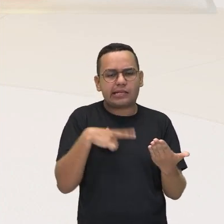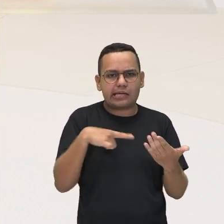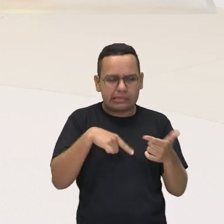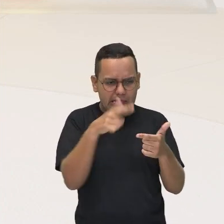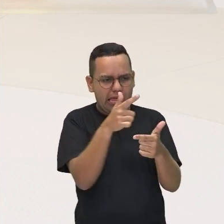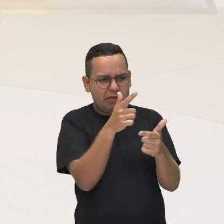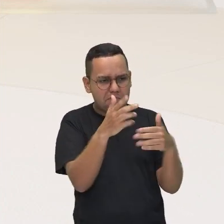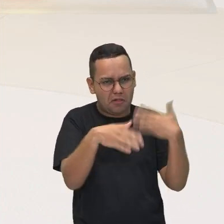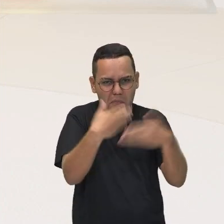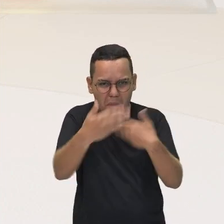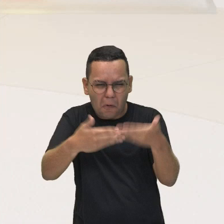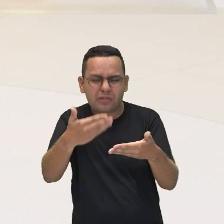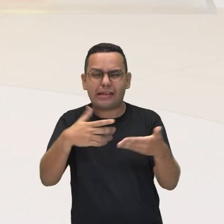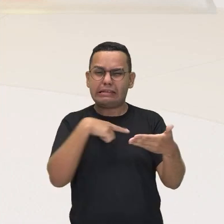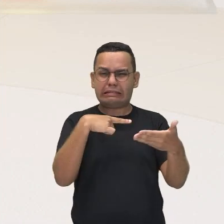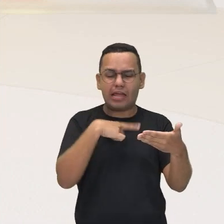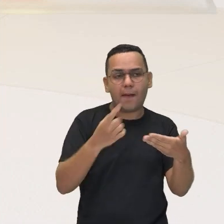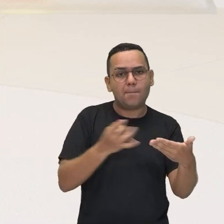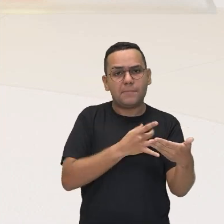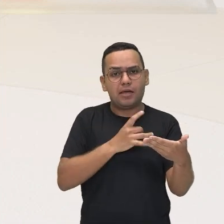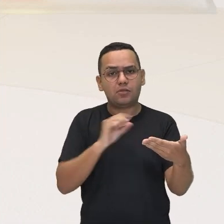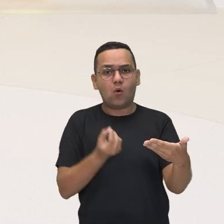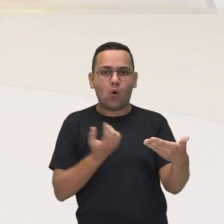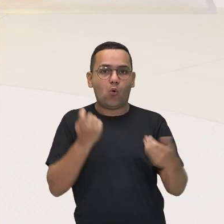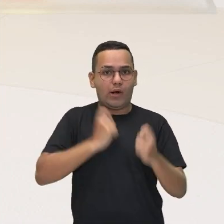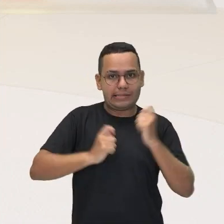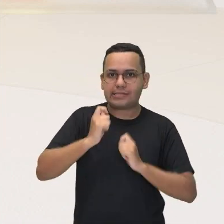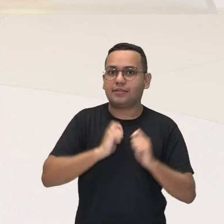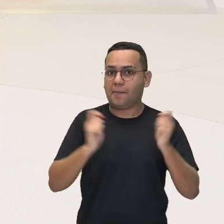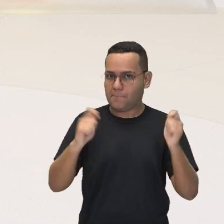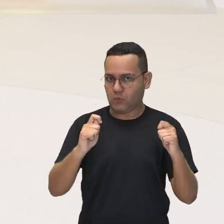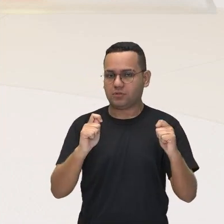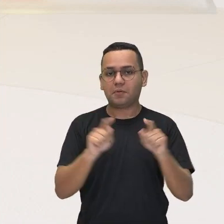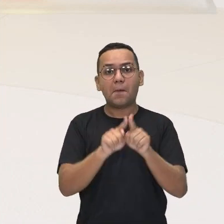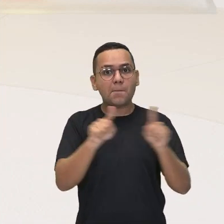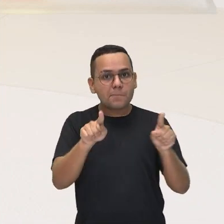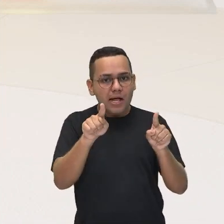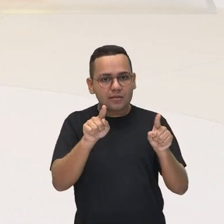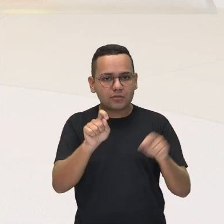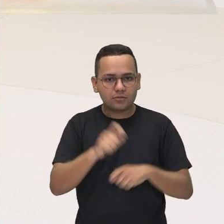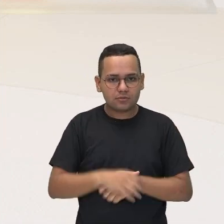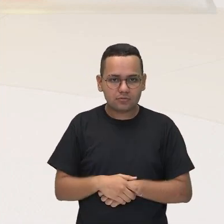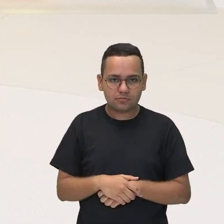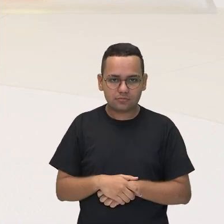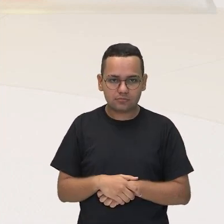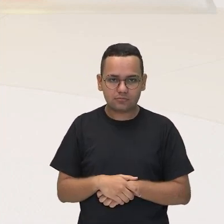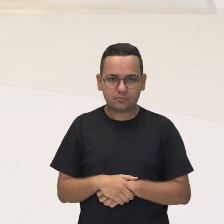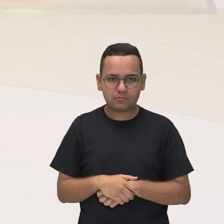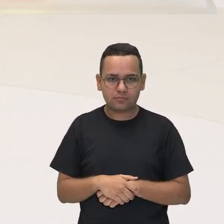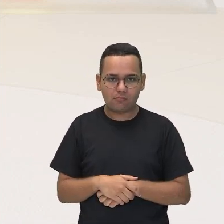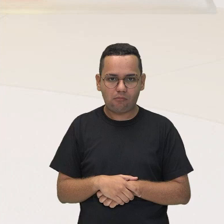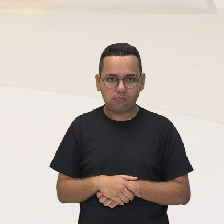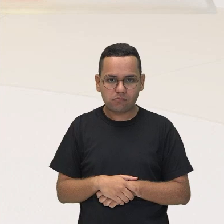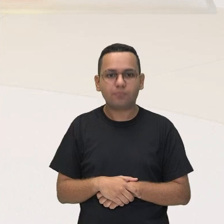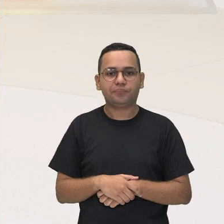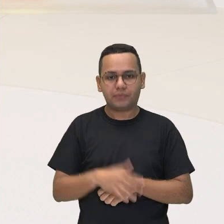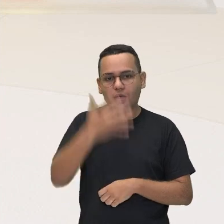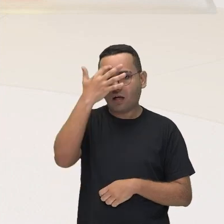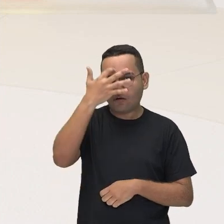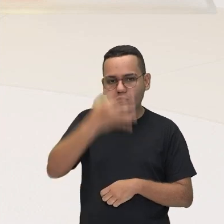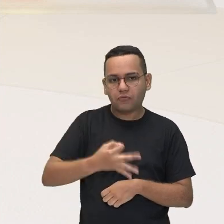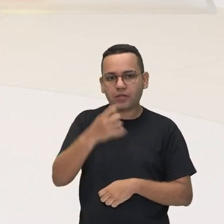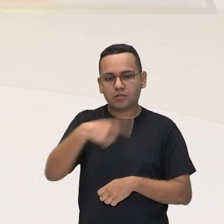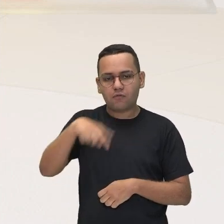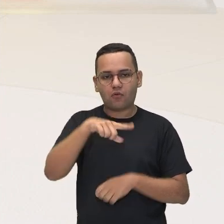ansiedade. A confiança e a determinação em superar os problemas que poderão surgir são importantes